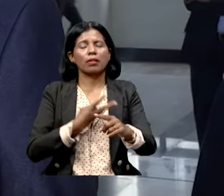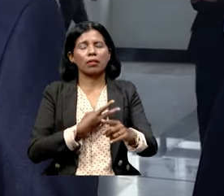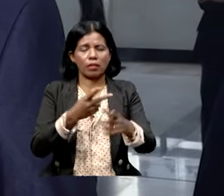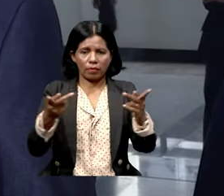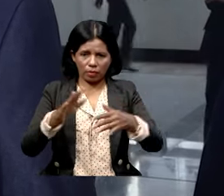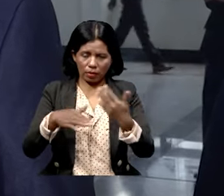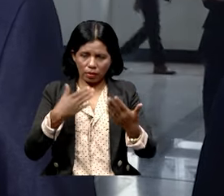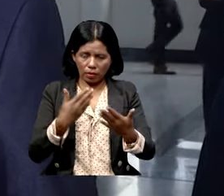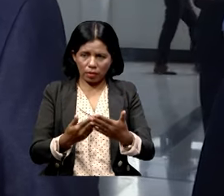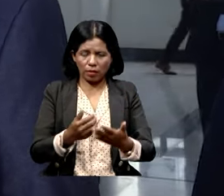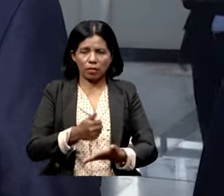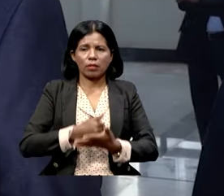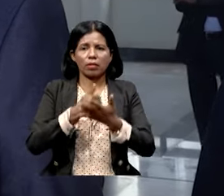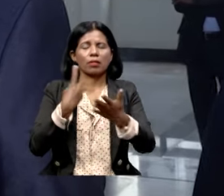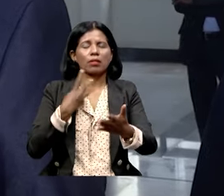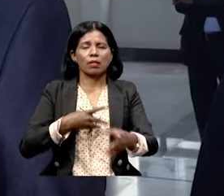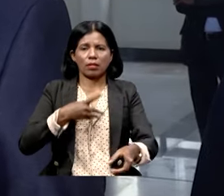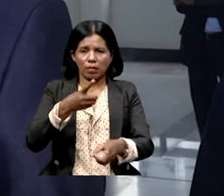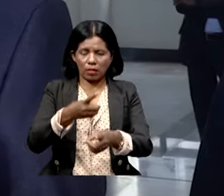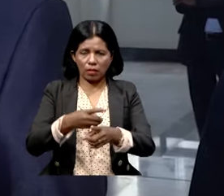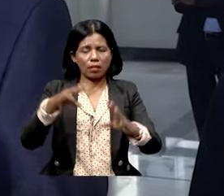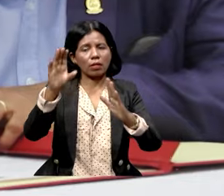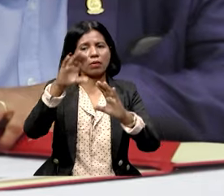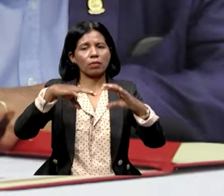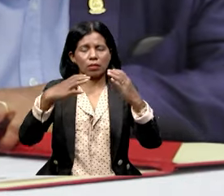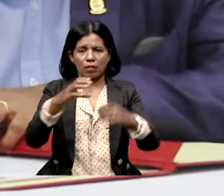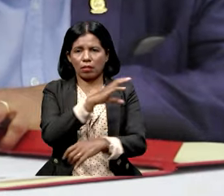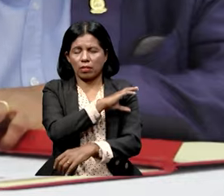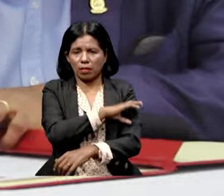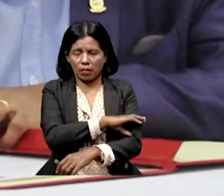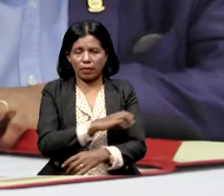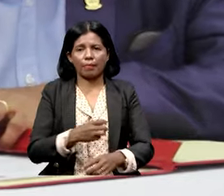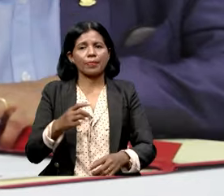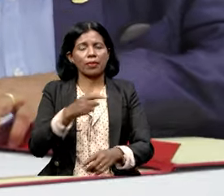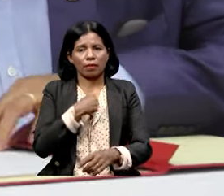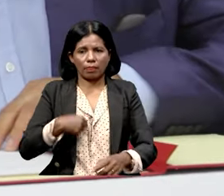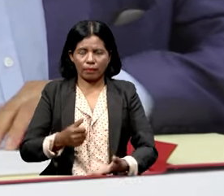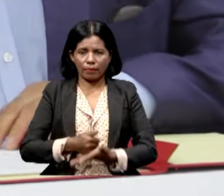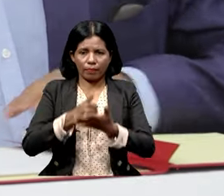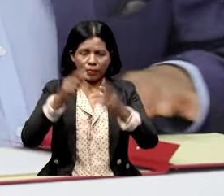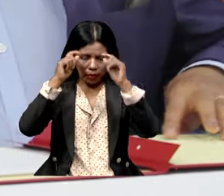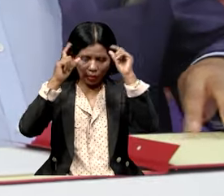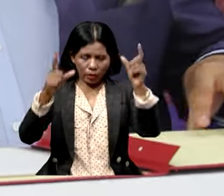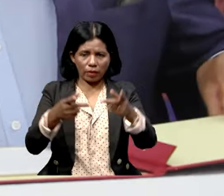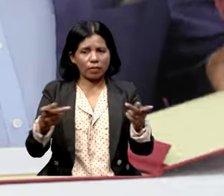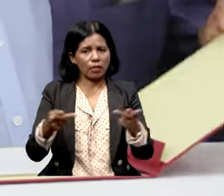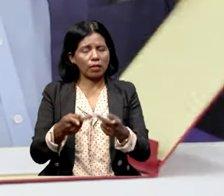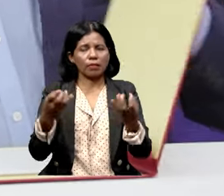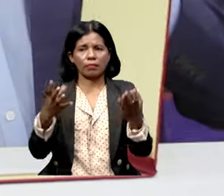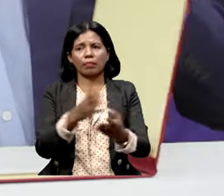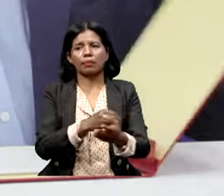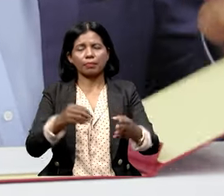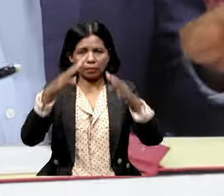e defendemos itens de direitos, e o Conselho de Segurança. Durante a China apoio na Timor-Leste e a setor Uyuin, no antes